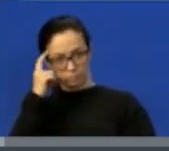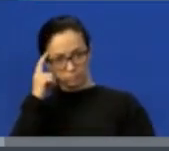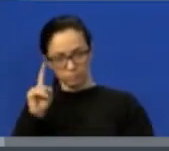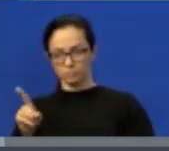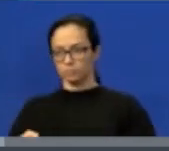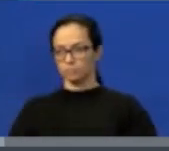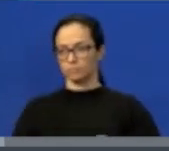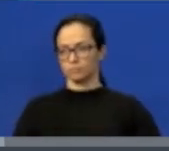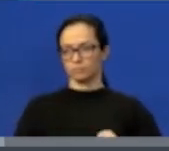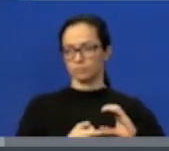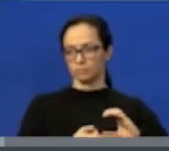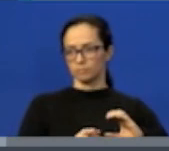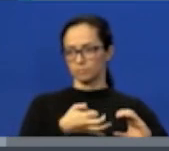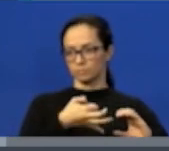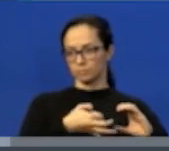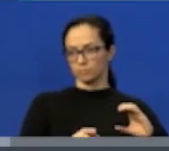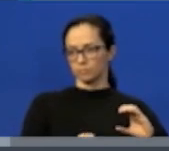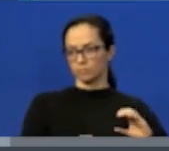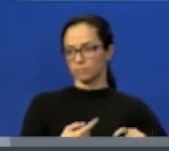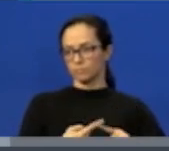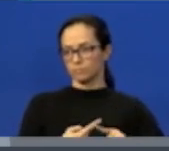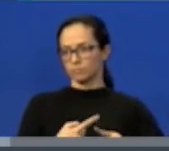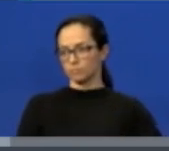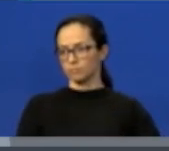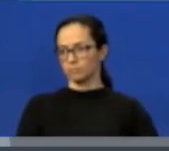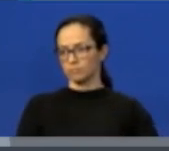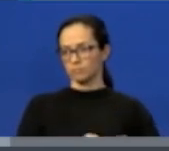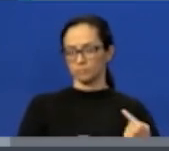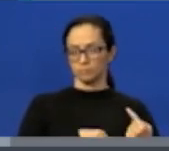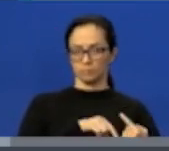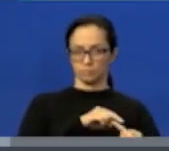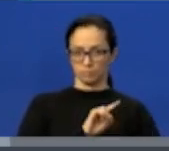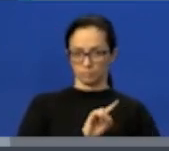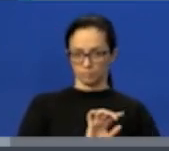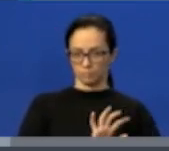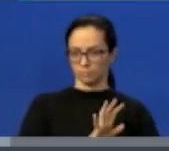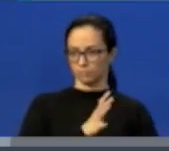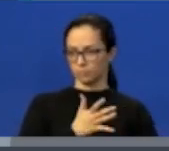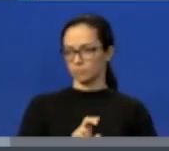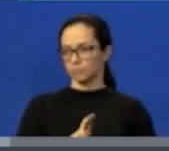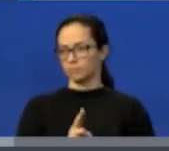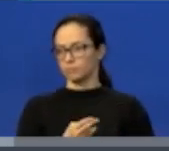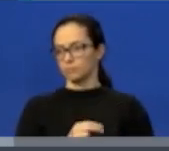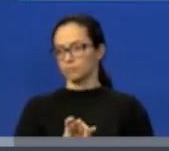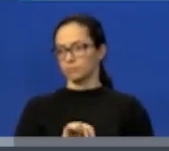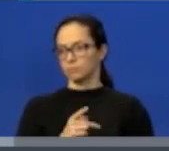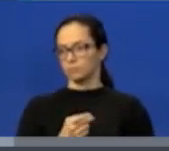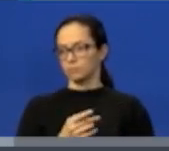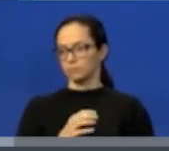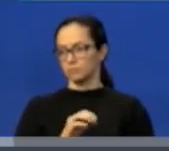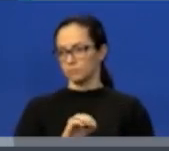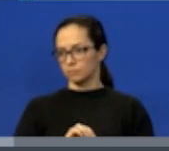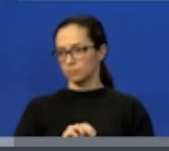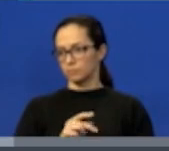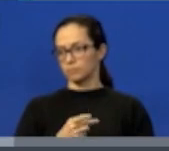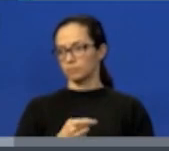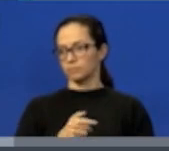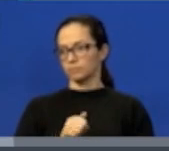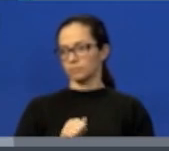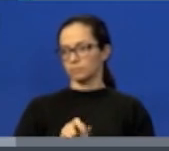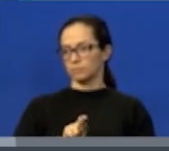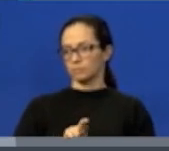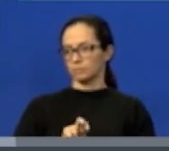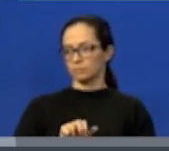que está incorreta, ou seja, que não apresenta aí uma informação correta sobre o cálcio sérico, seria a